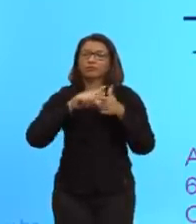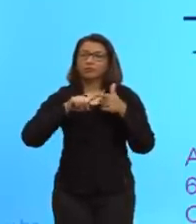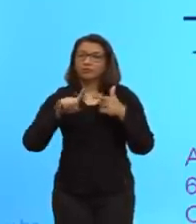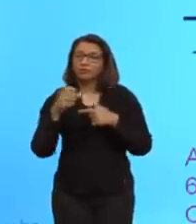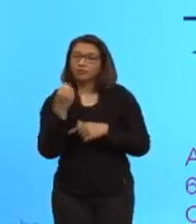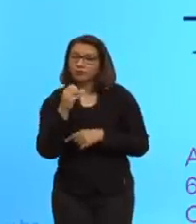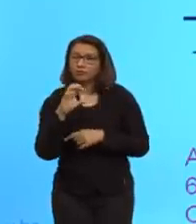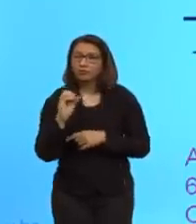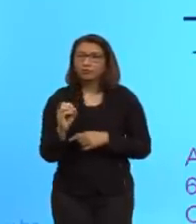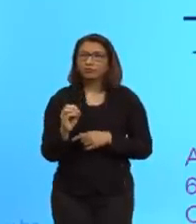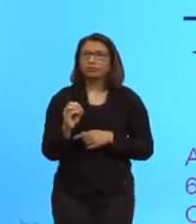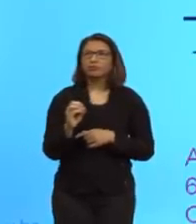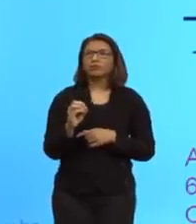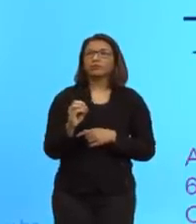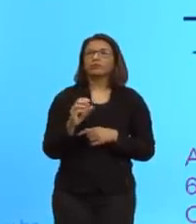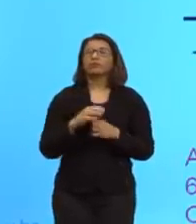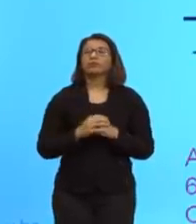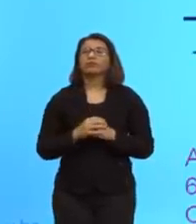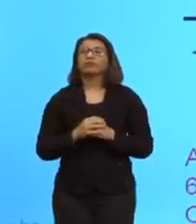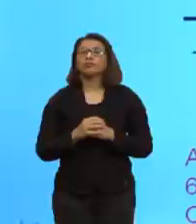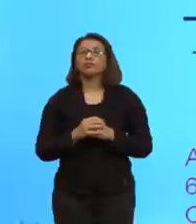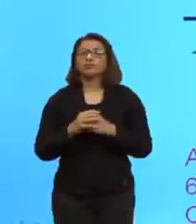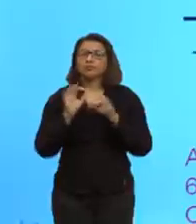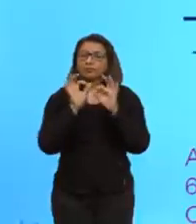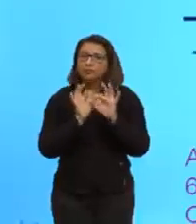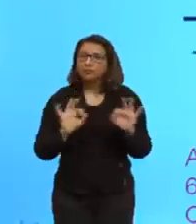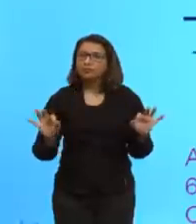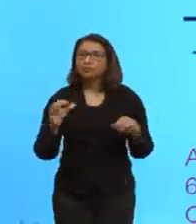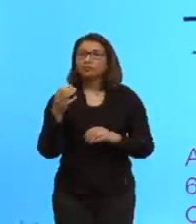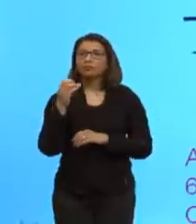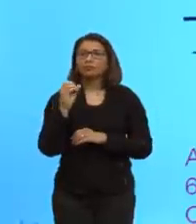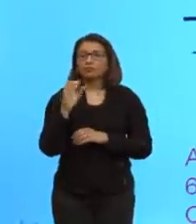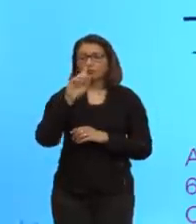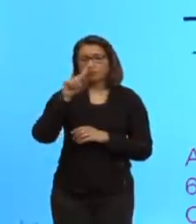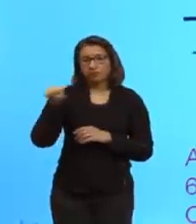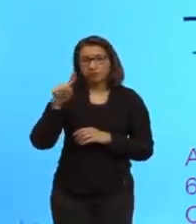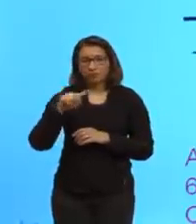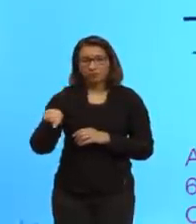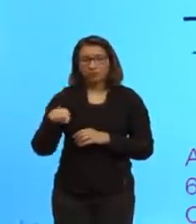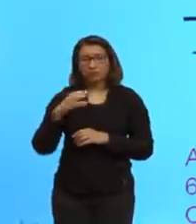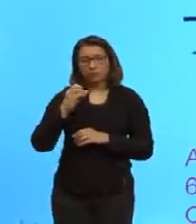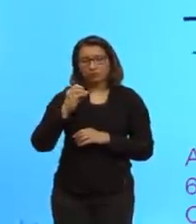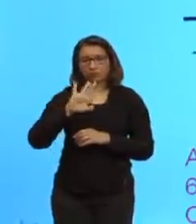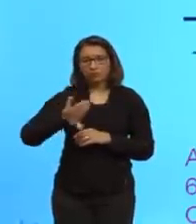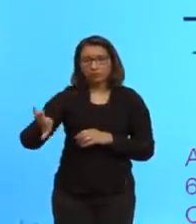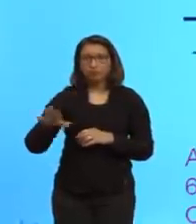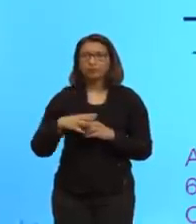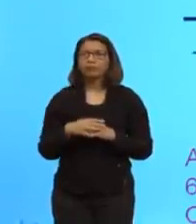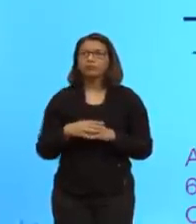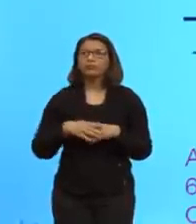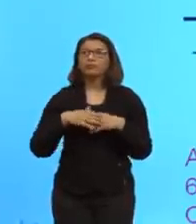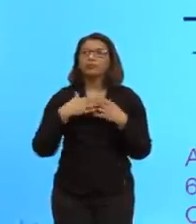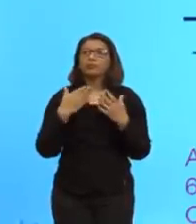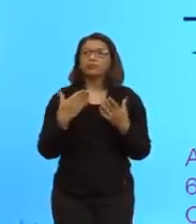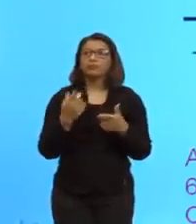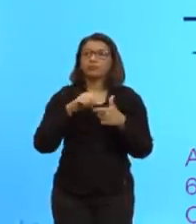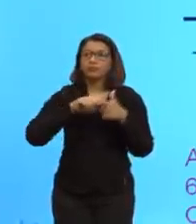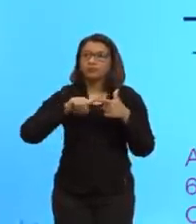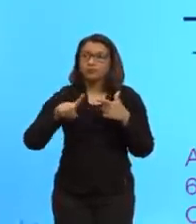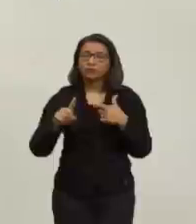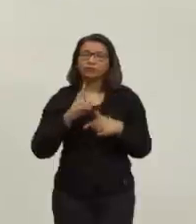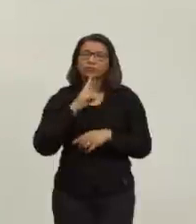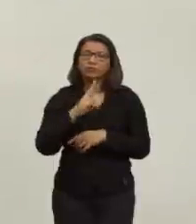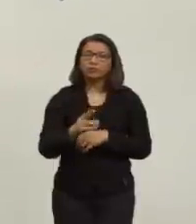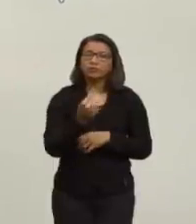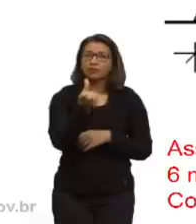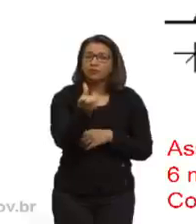o zero, sobrou 48 por 8, 6. Então, o que, que é isso? Esse comprimento desse disco voador